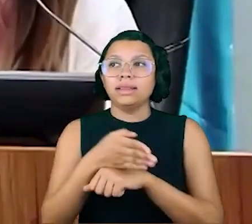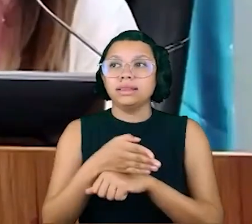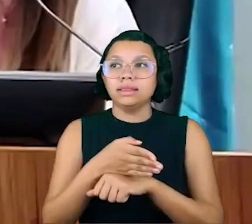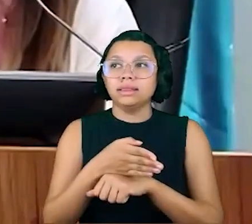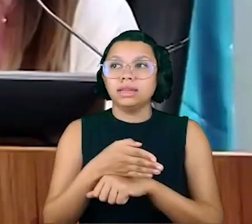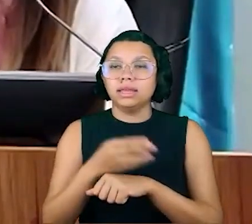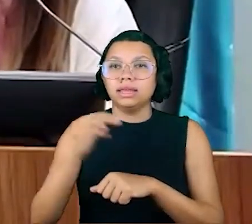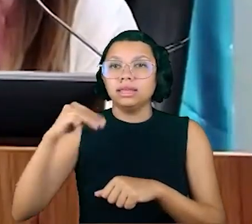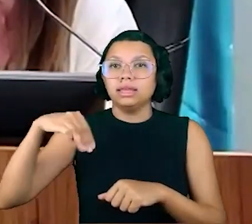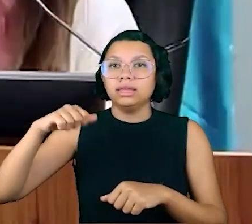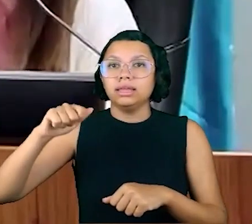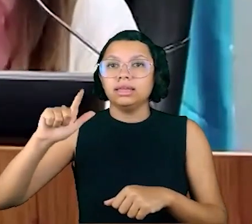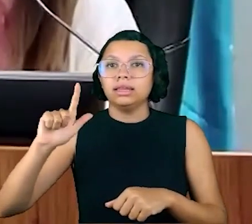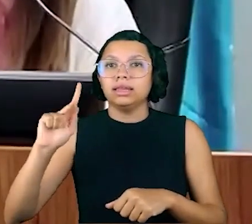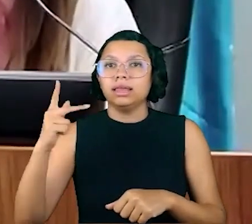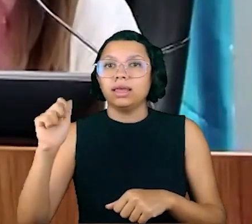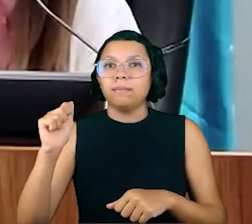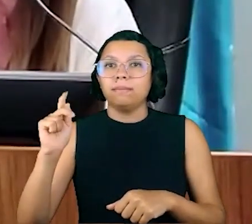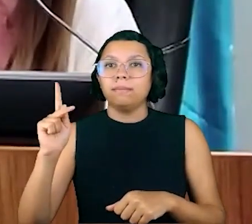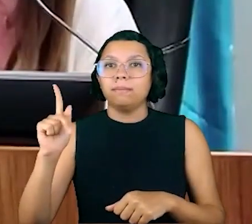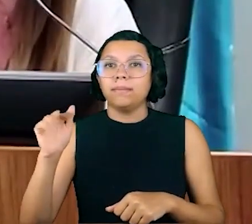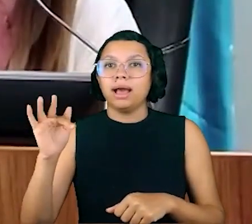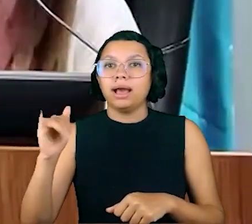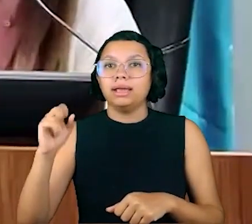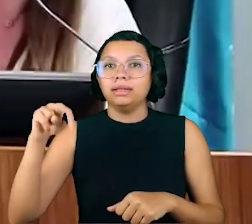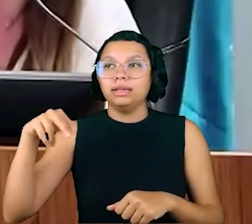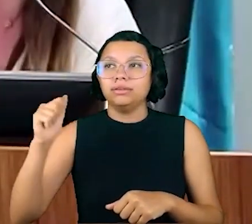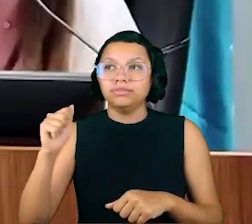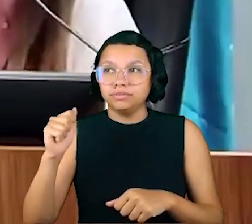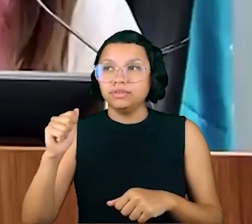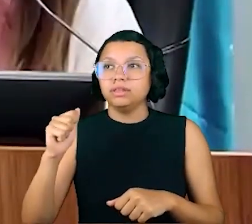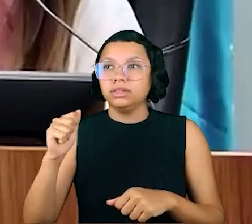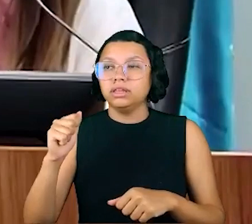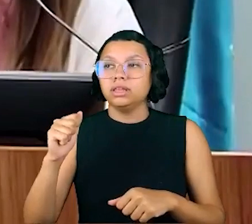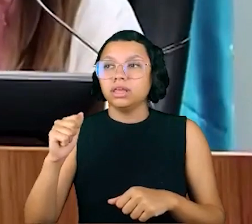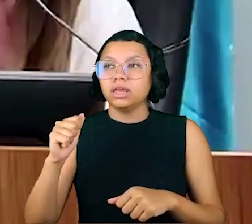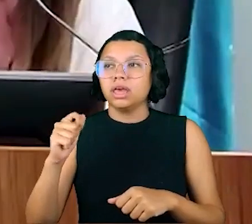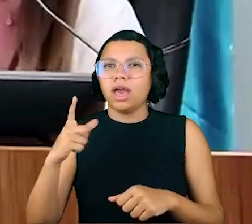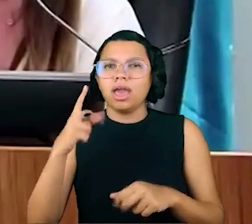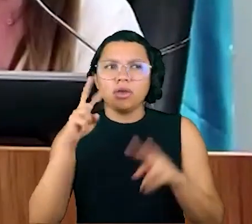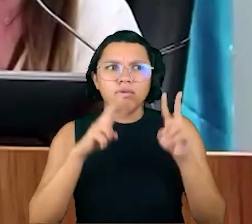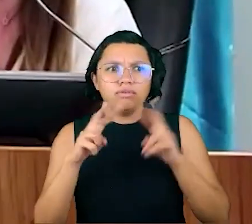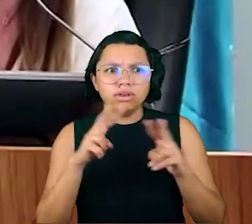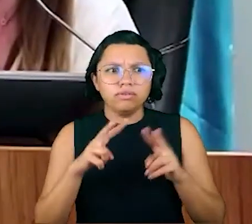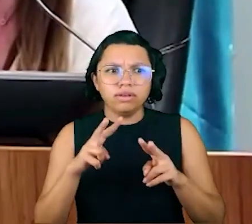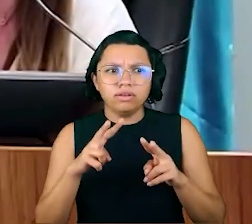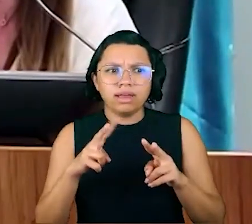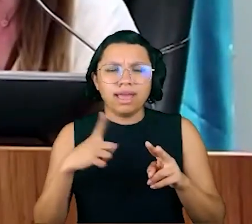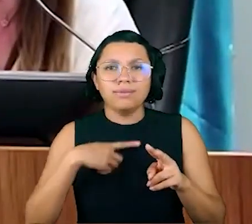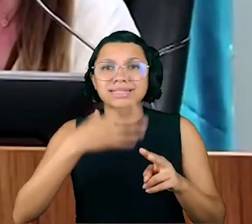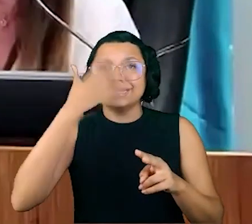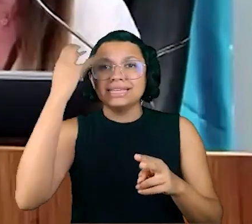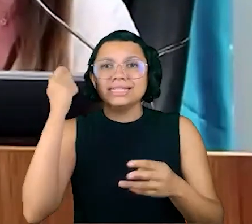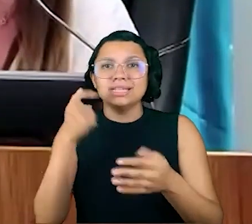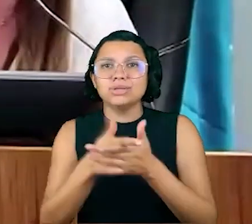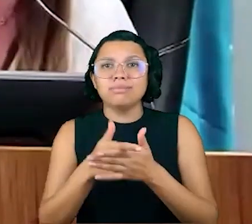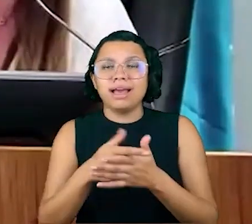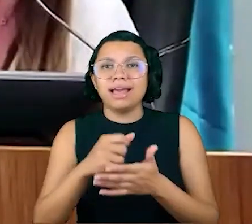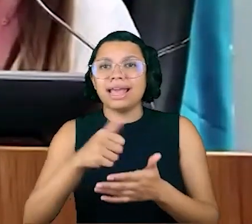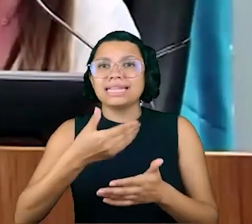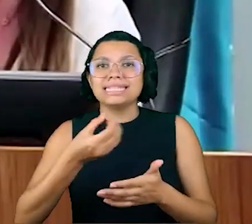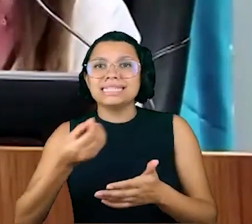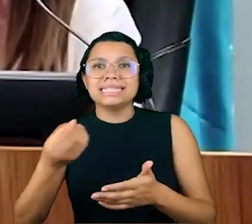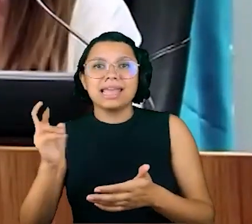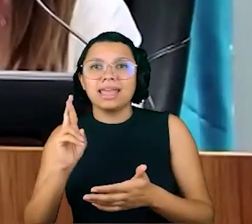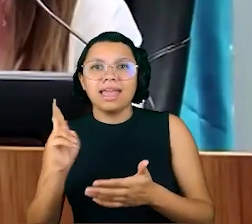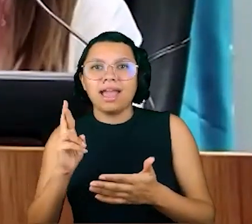de pagar o 13º do E-Social lá, era coisa de, sei lá, R$100. E aí eles tinham um botãozinho e falava assim, podemos fazer a